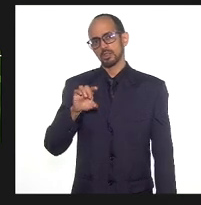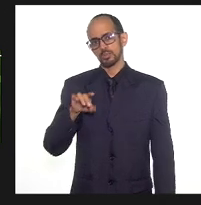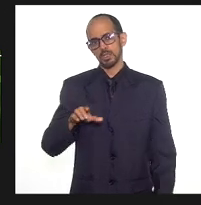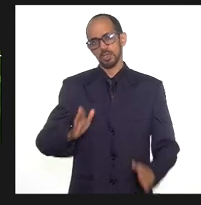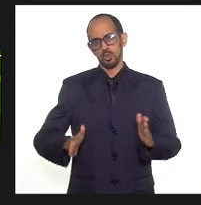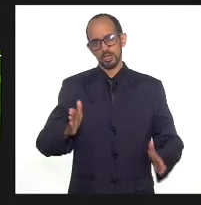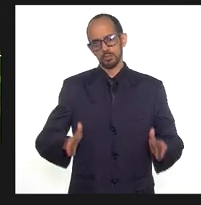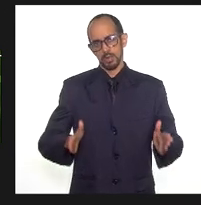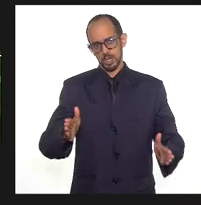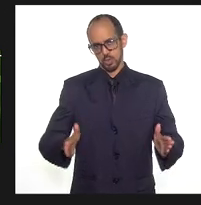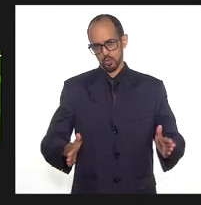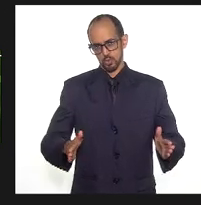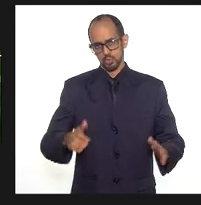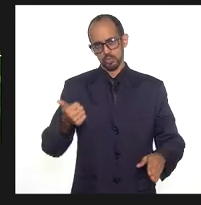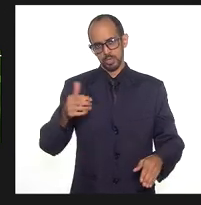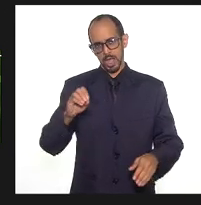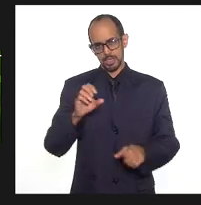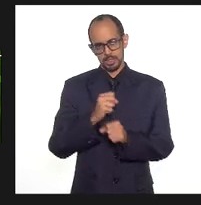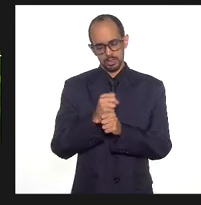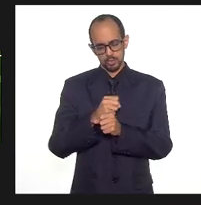dos últimos 10 anos.